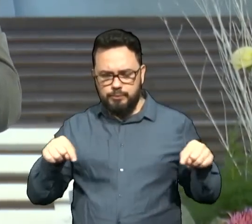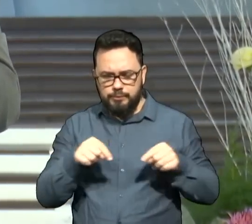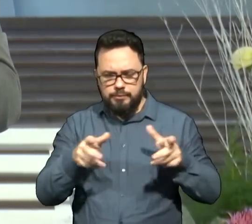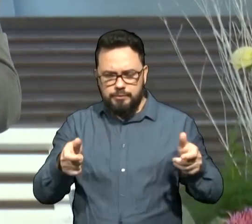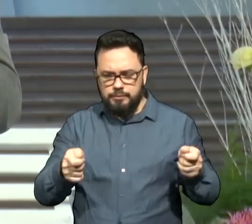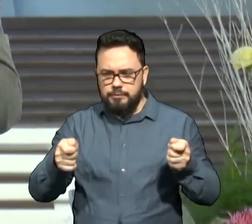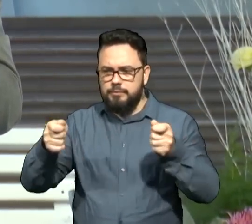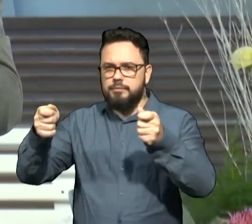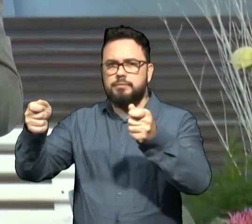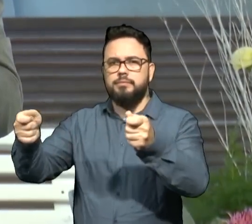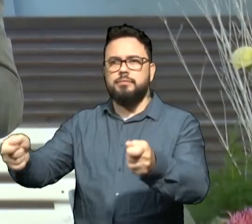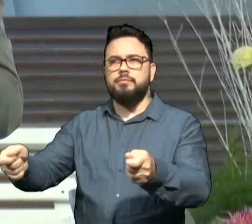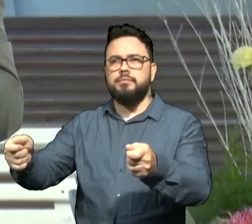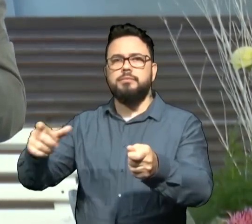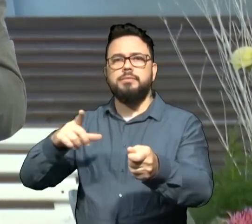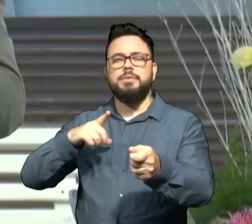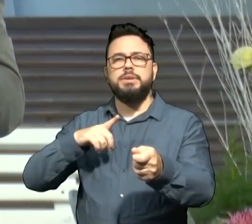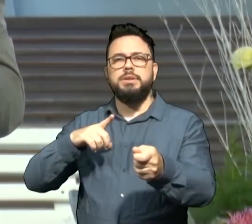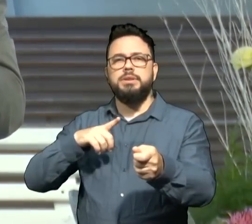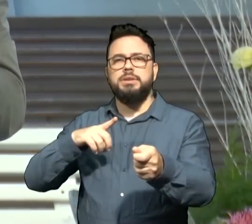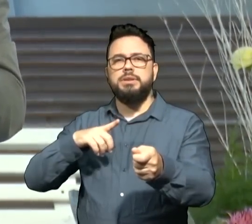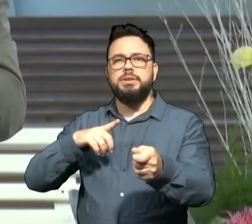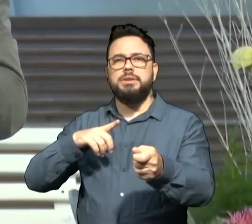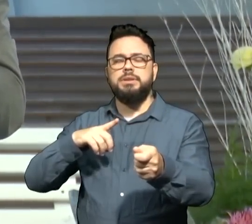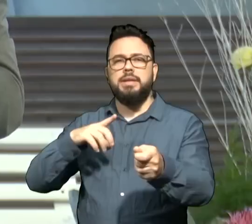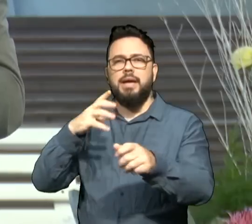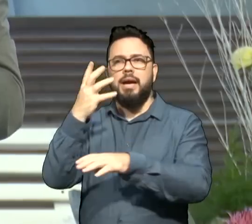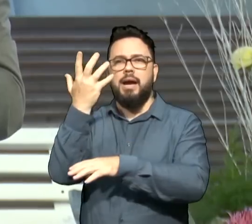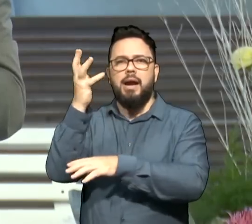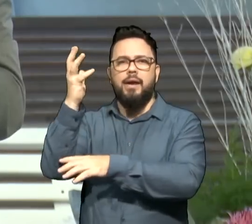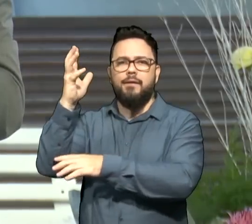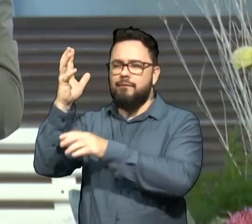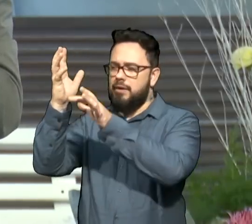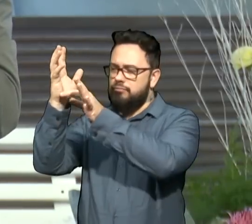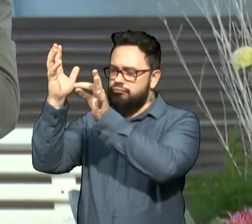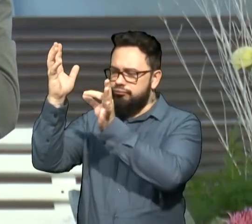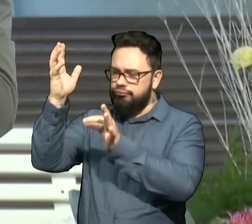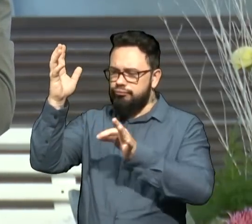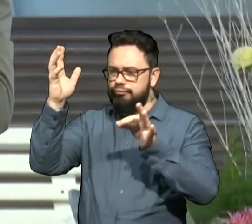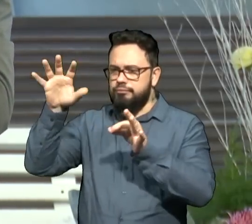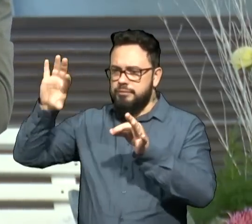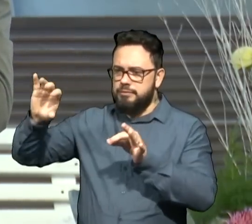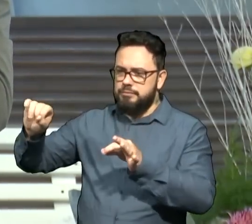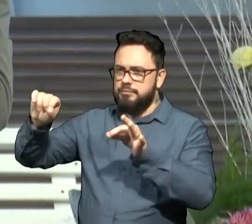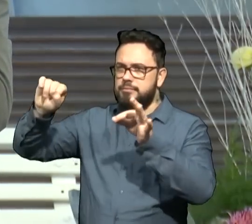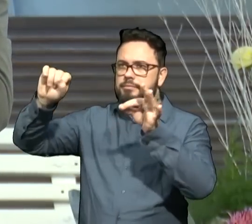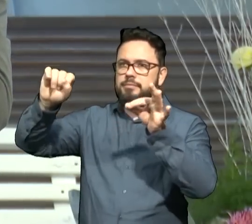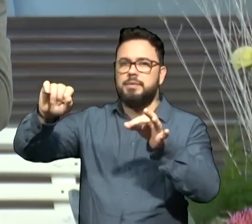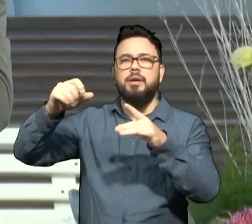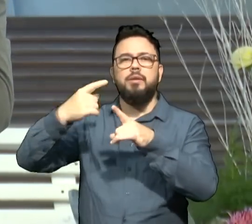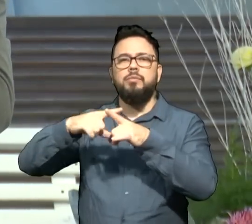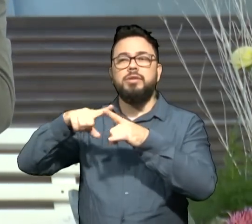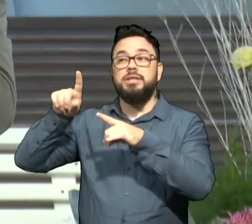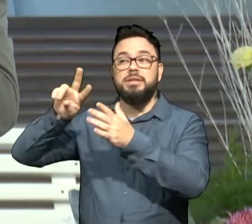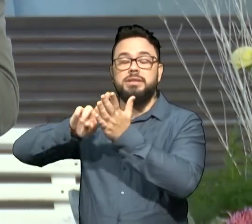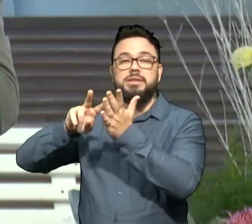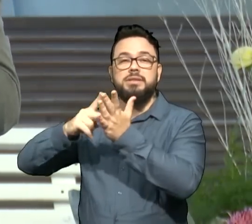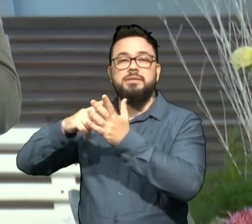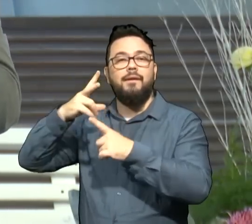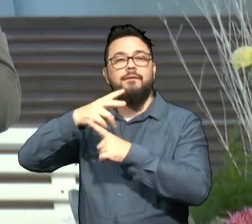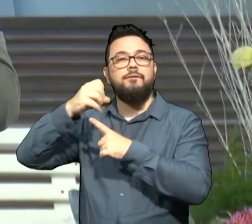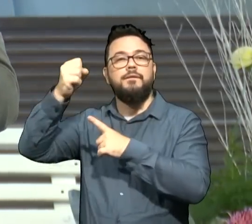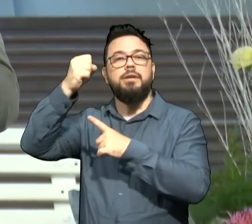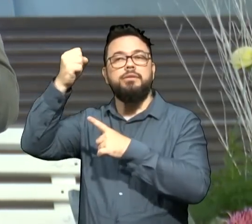colocavam nessa bandeja eles colocavam várias Palmeiras pegavam Ramos de Palmeira porque a palmeira era um símbolo de Vitória e